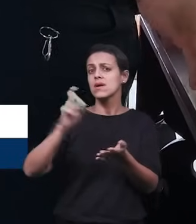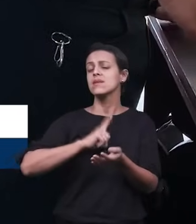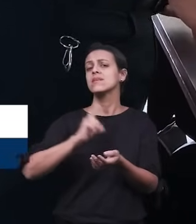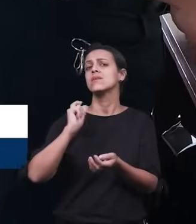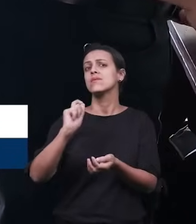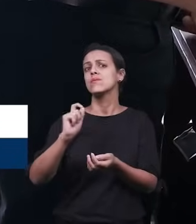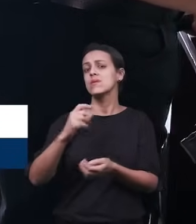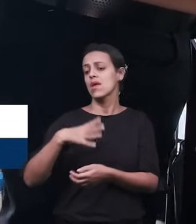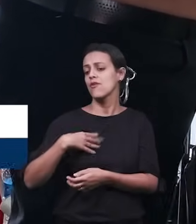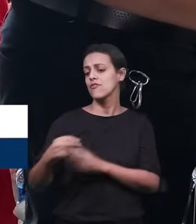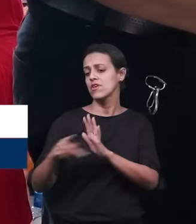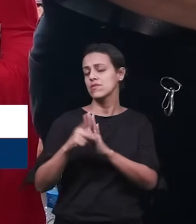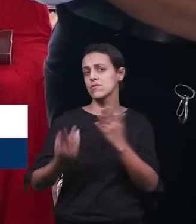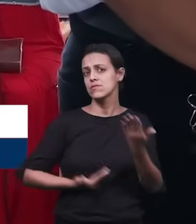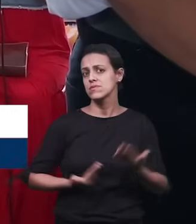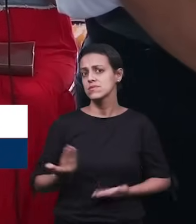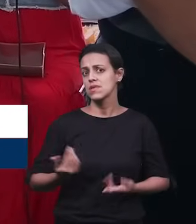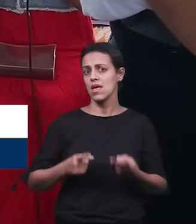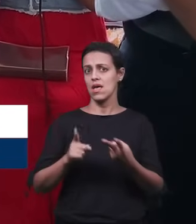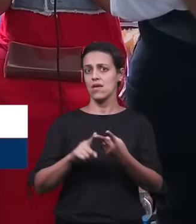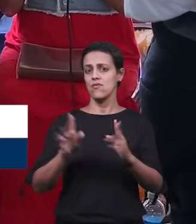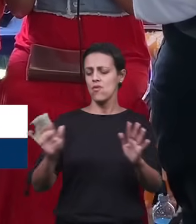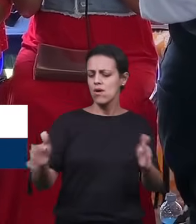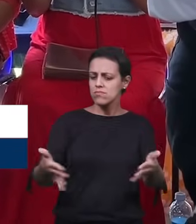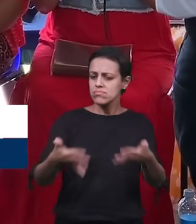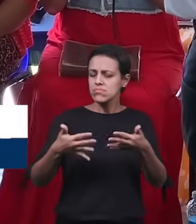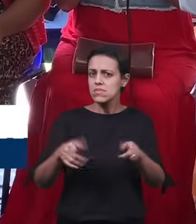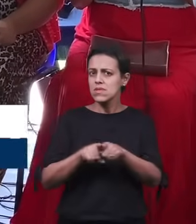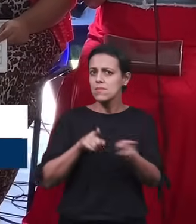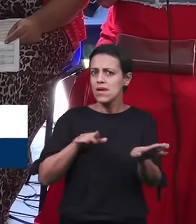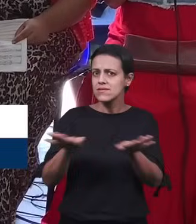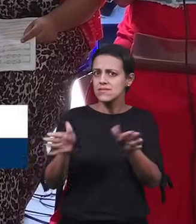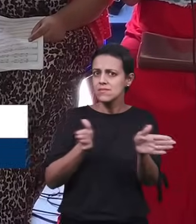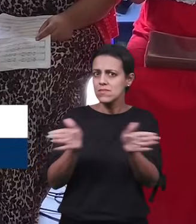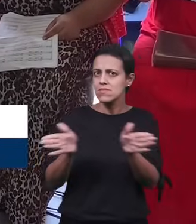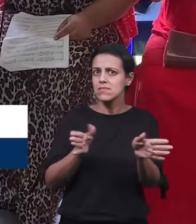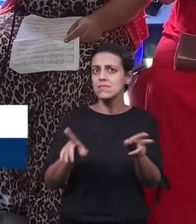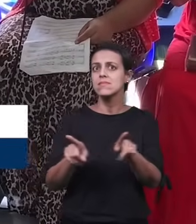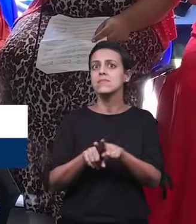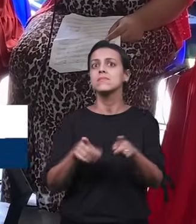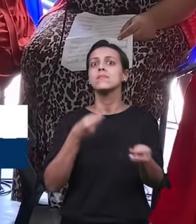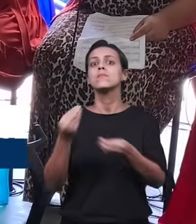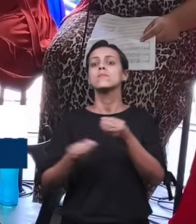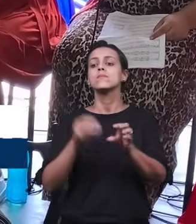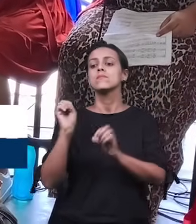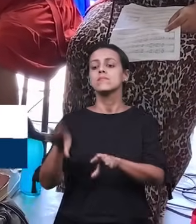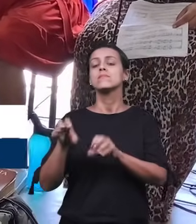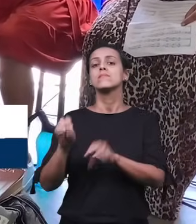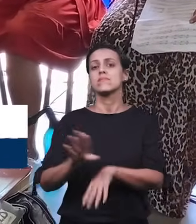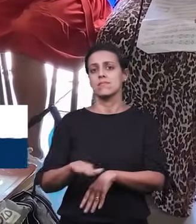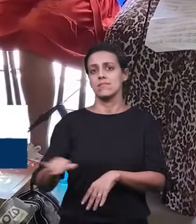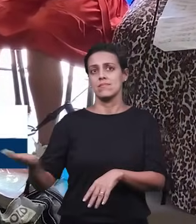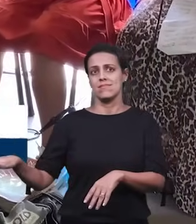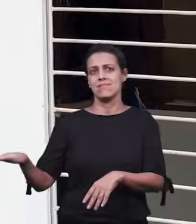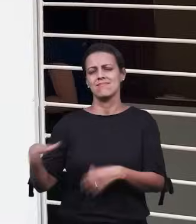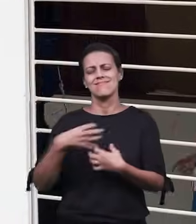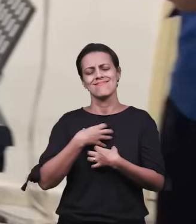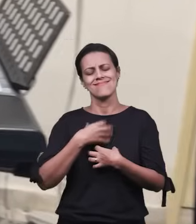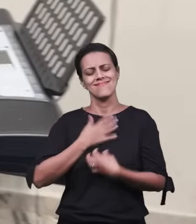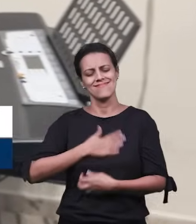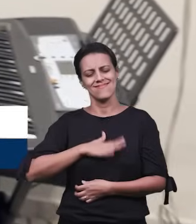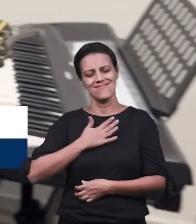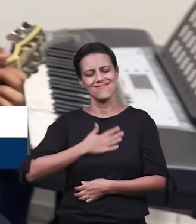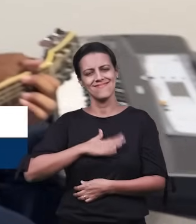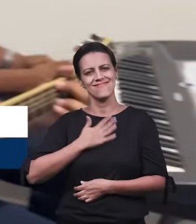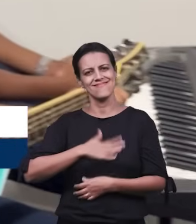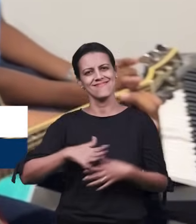o que devemos fazer ao menino. As aulas trouxeram conforto e alegria a todos, pois o Senhor tem amado e cuidado das famílias. Por